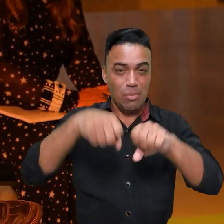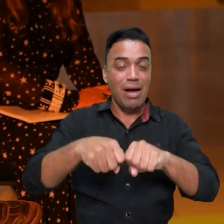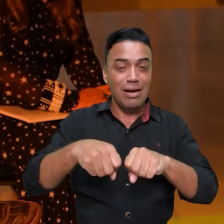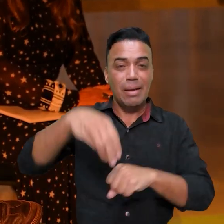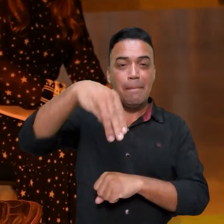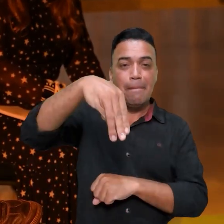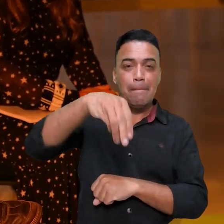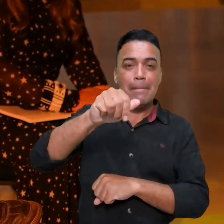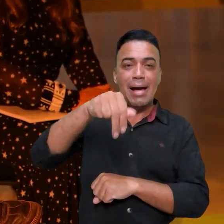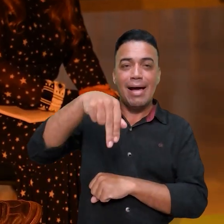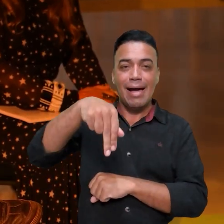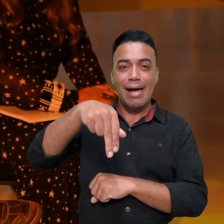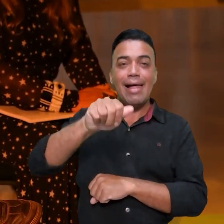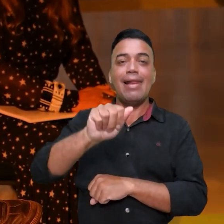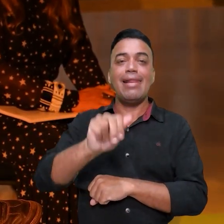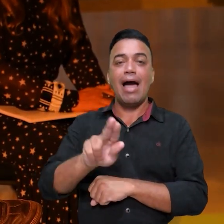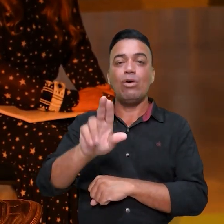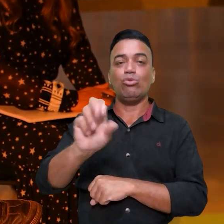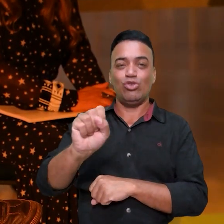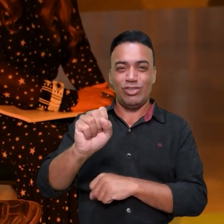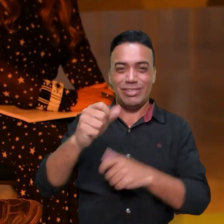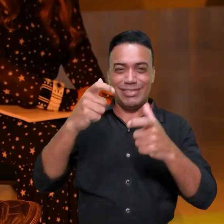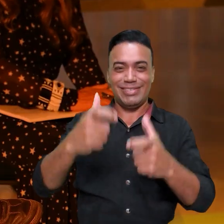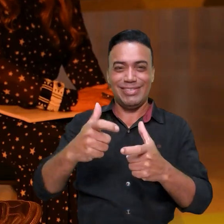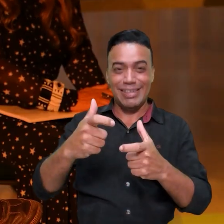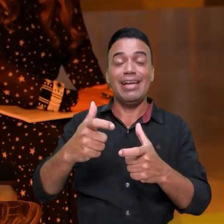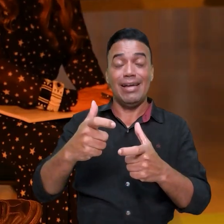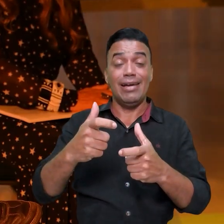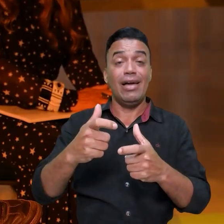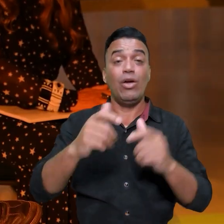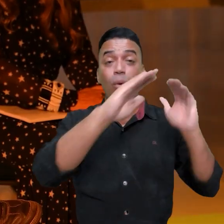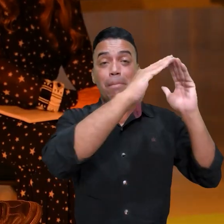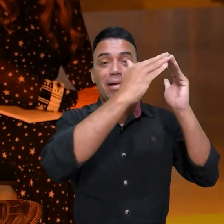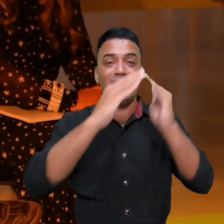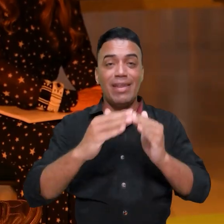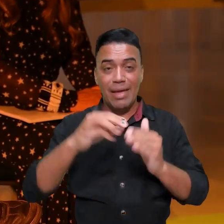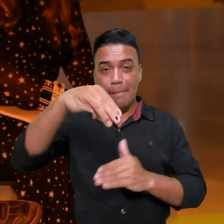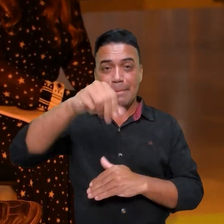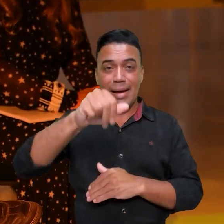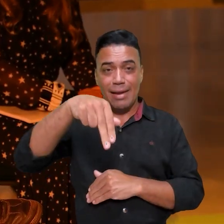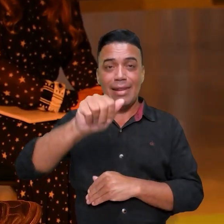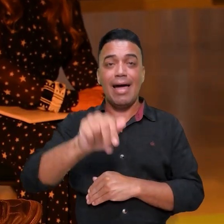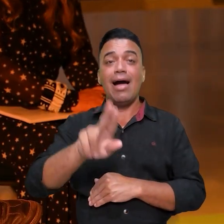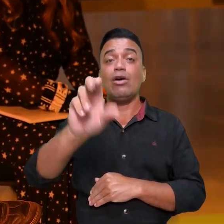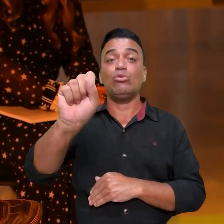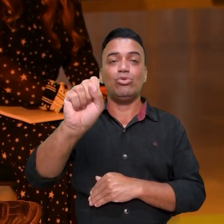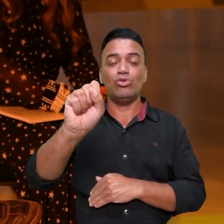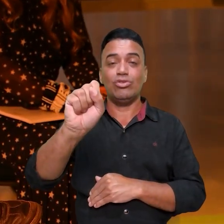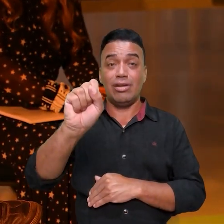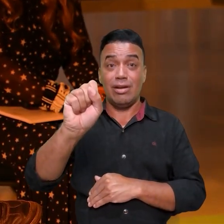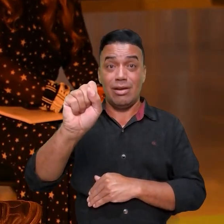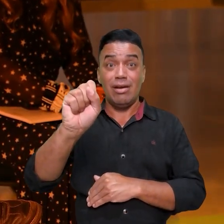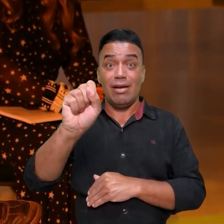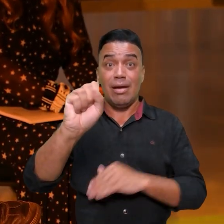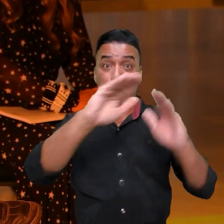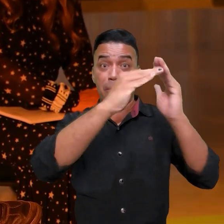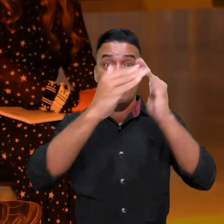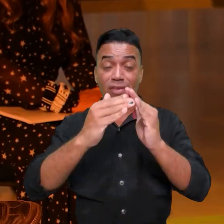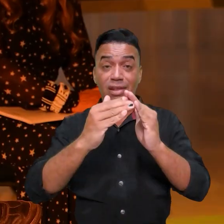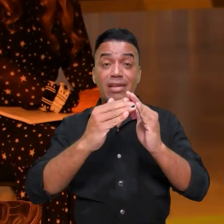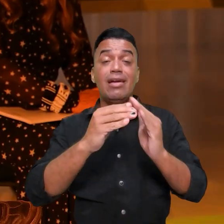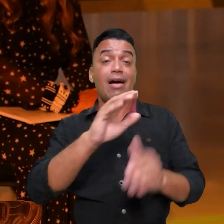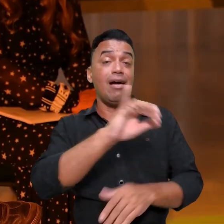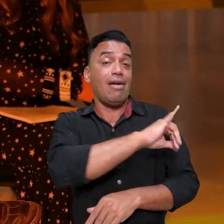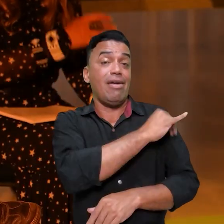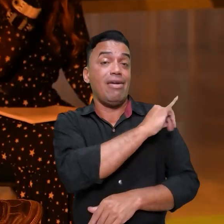Manaus, e eu citei Manaus como periferia e citei o Rio como centro. E ela me